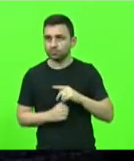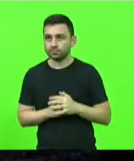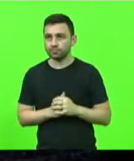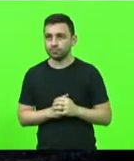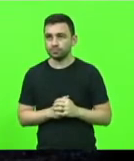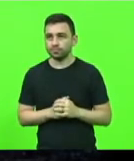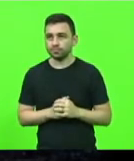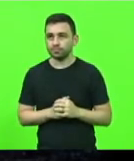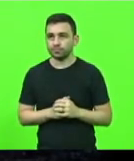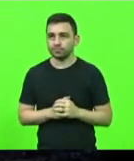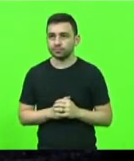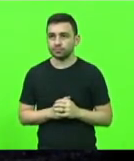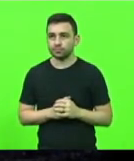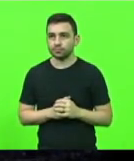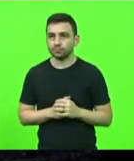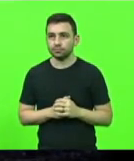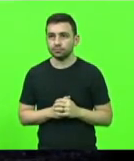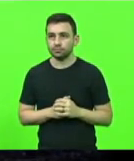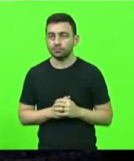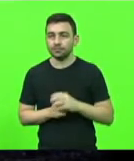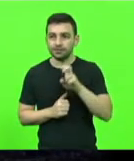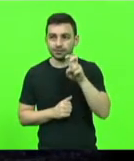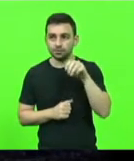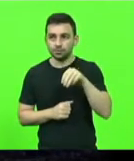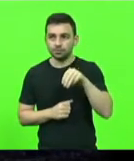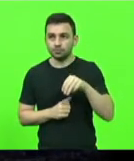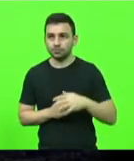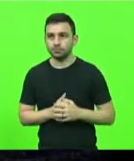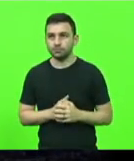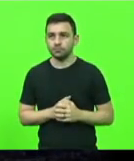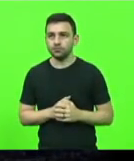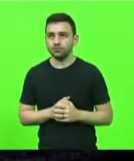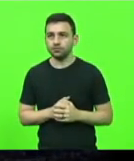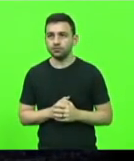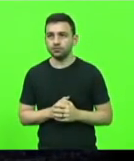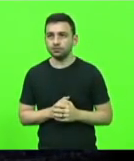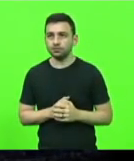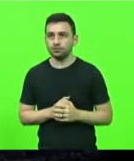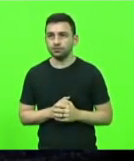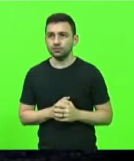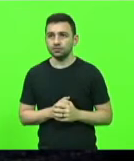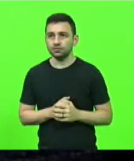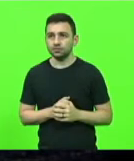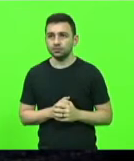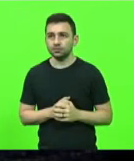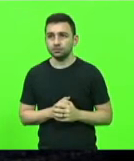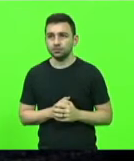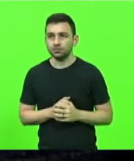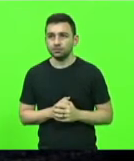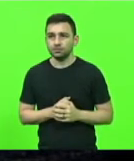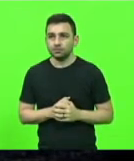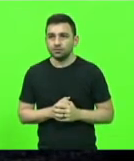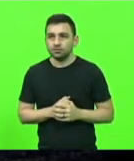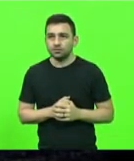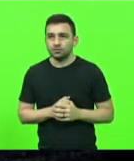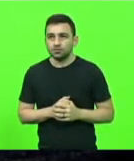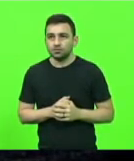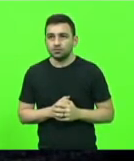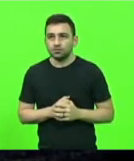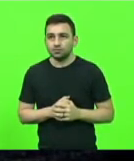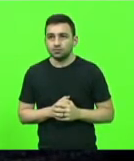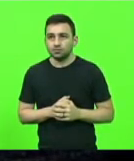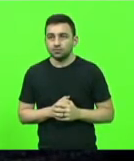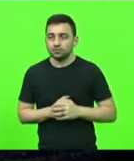conselho mais cinco minutos para para escritora finalizar o seu pronunciamento é muito obrigada